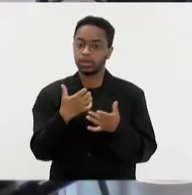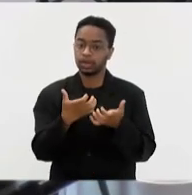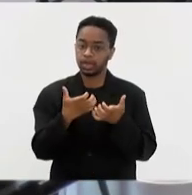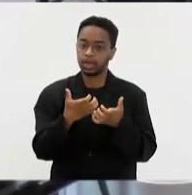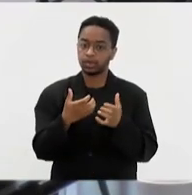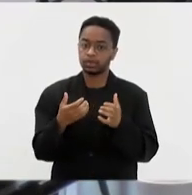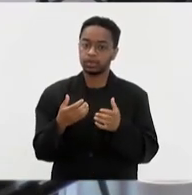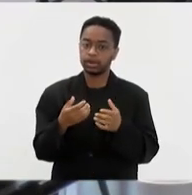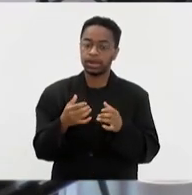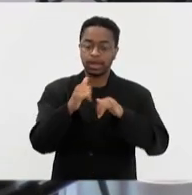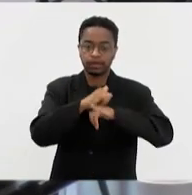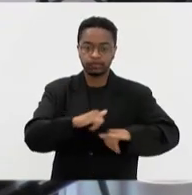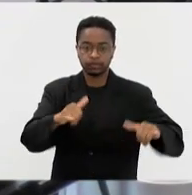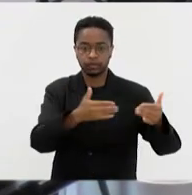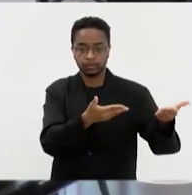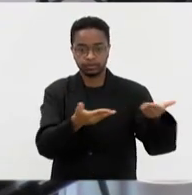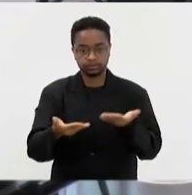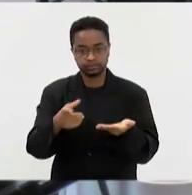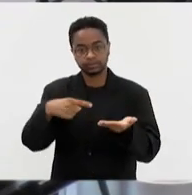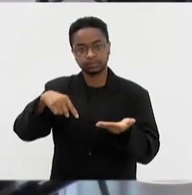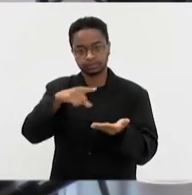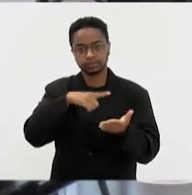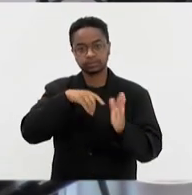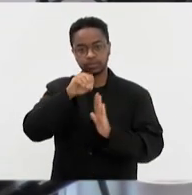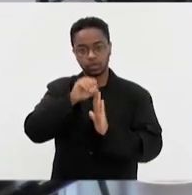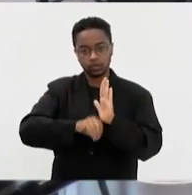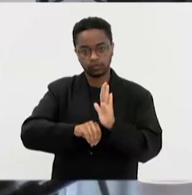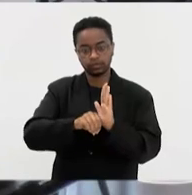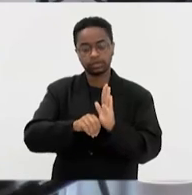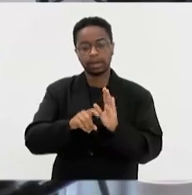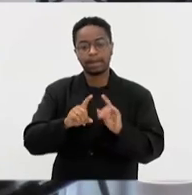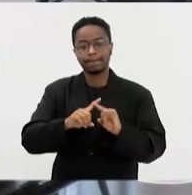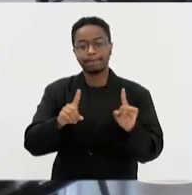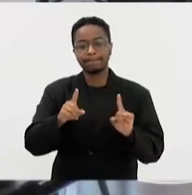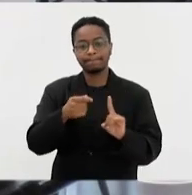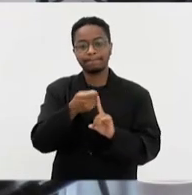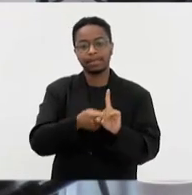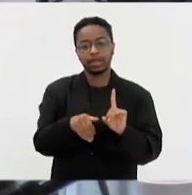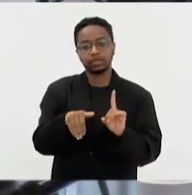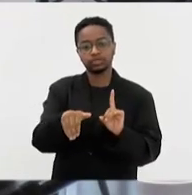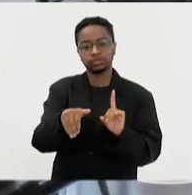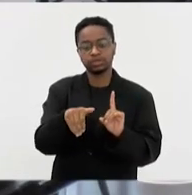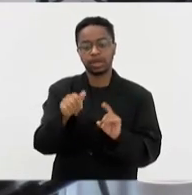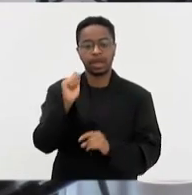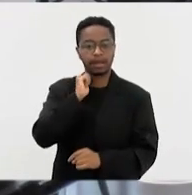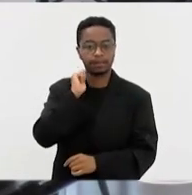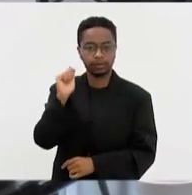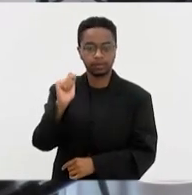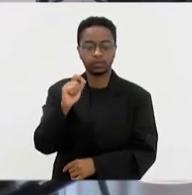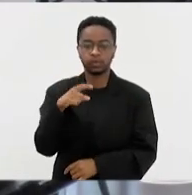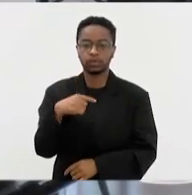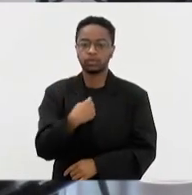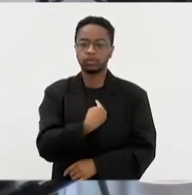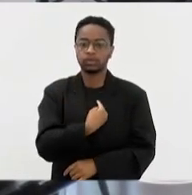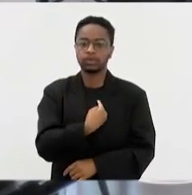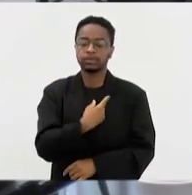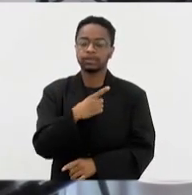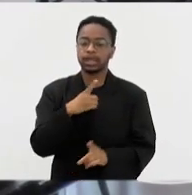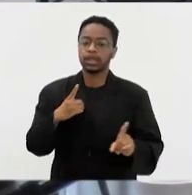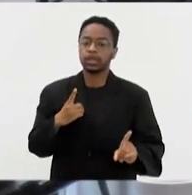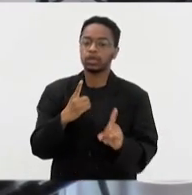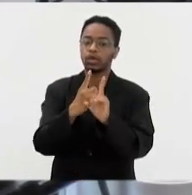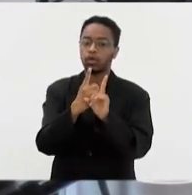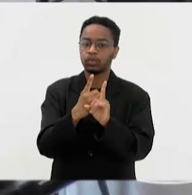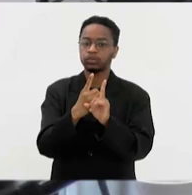para todas vocês, vão receber oficialmente. Mas o mês de abril, nós estaremos fazendo um grande encontro